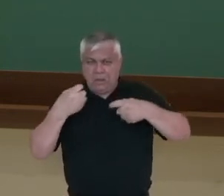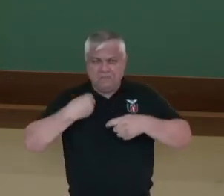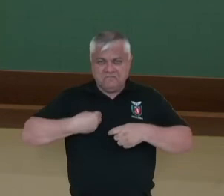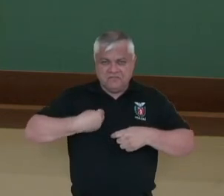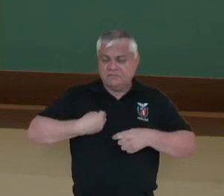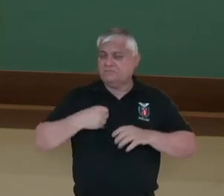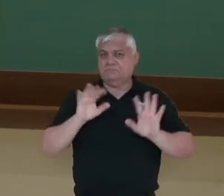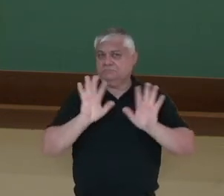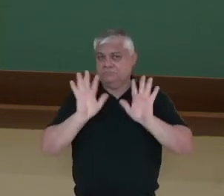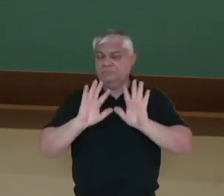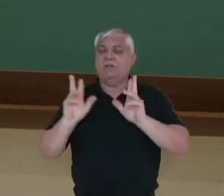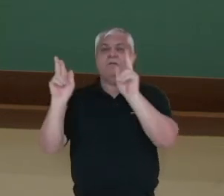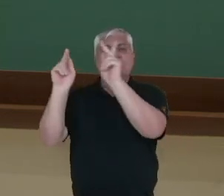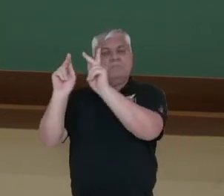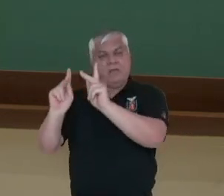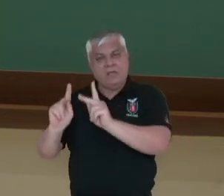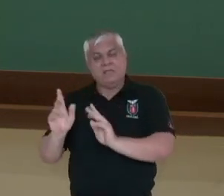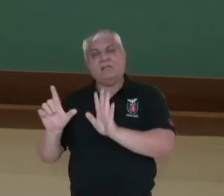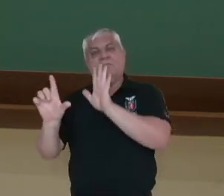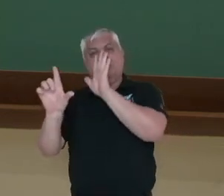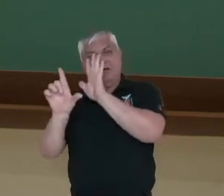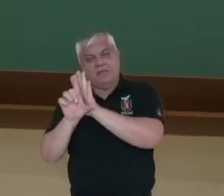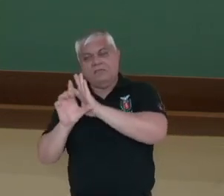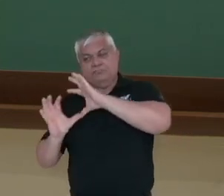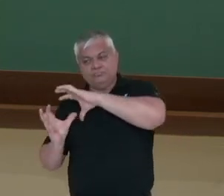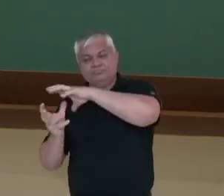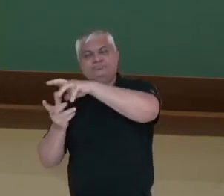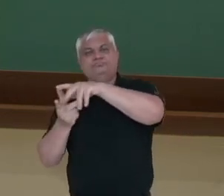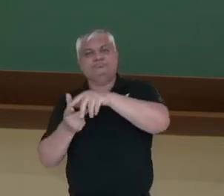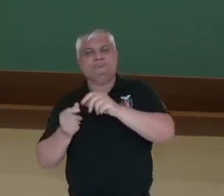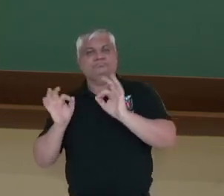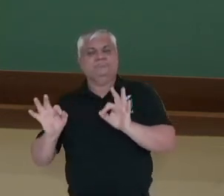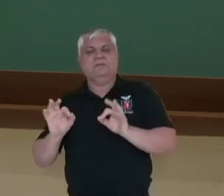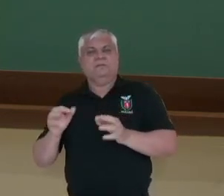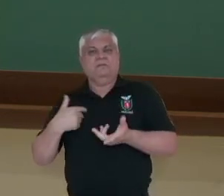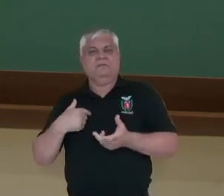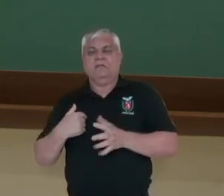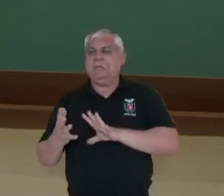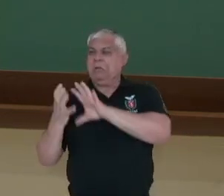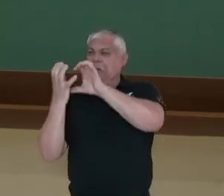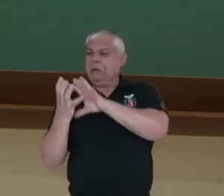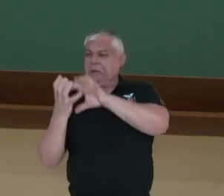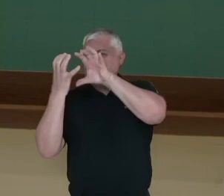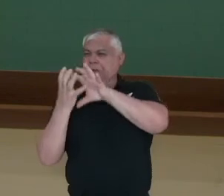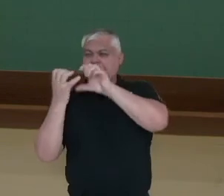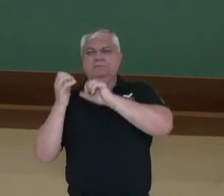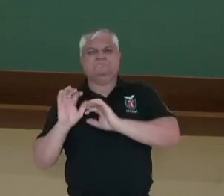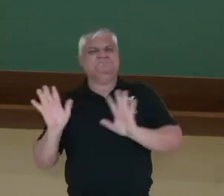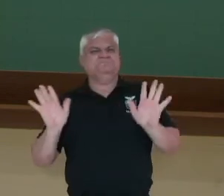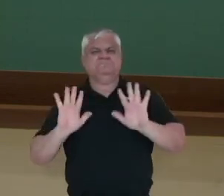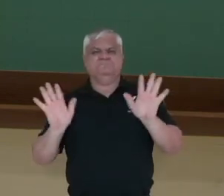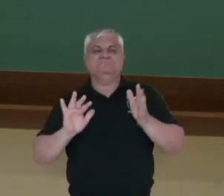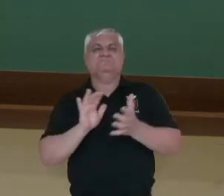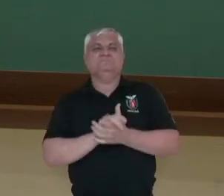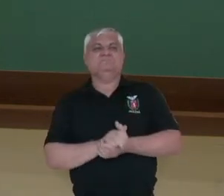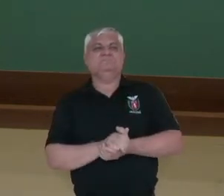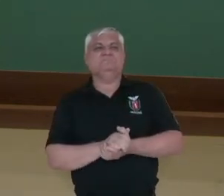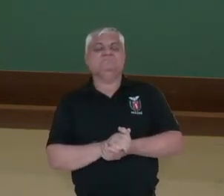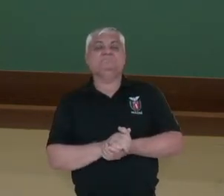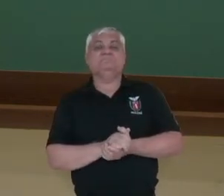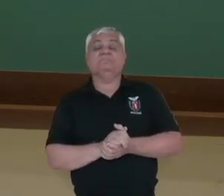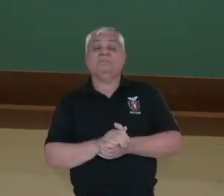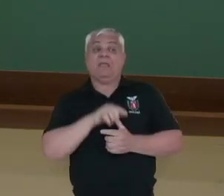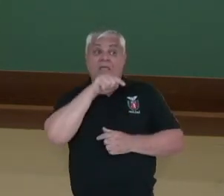somos levados a defender como uma lei, como uma regra. Eu não vou sair brigando com as pessoas à toa, não faz sentido isso, tá? Já as